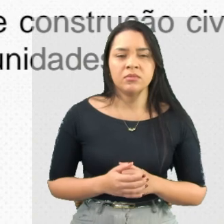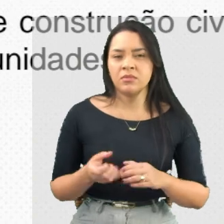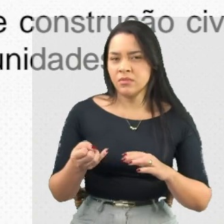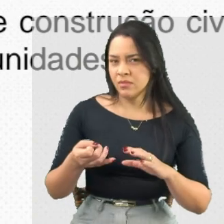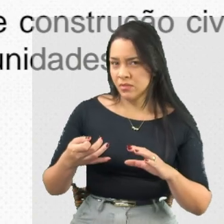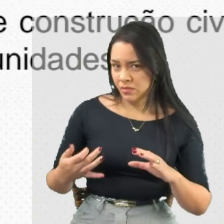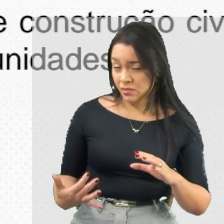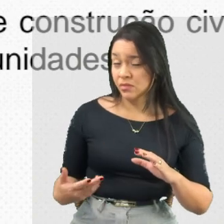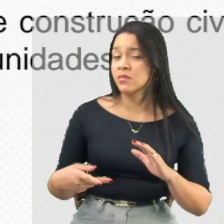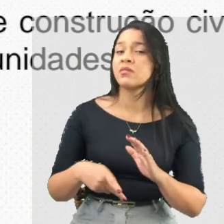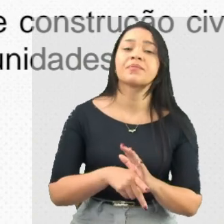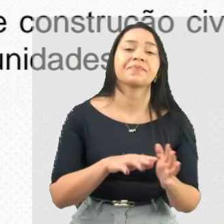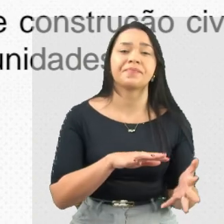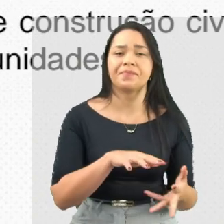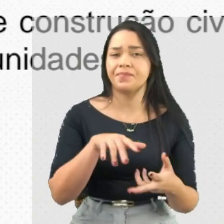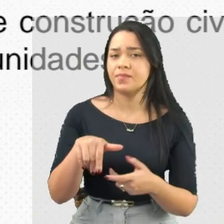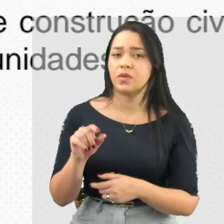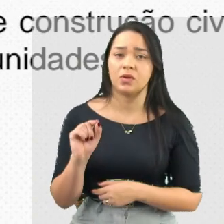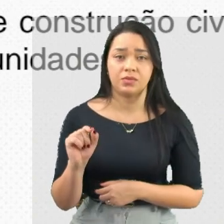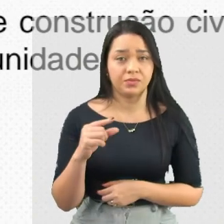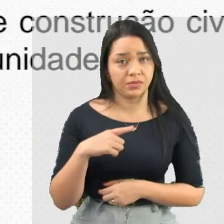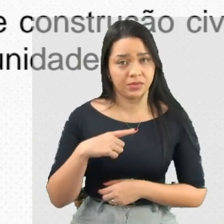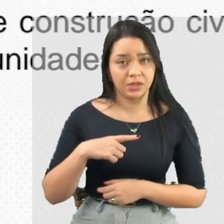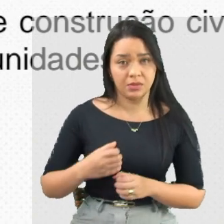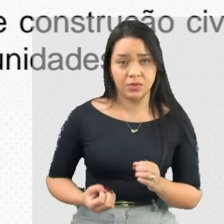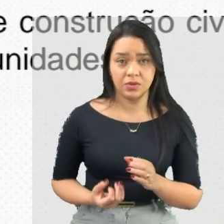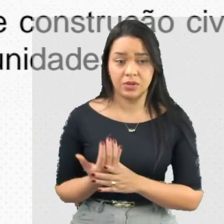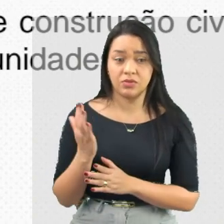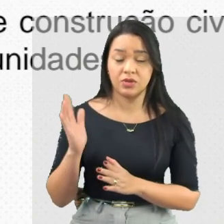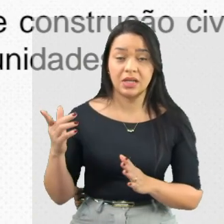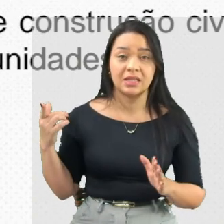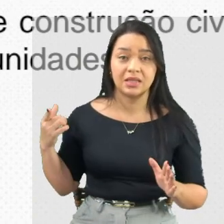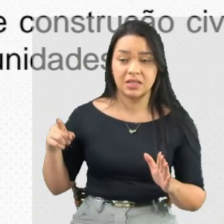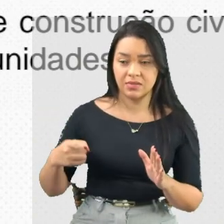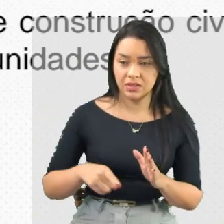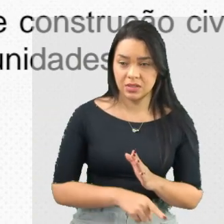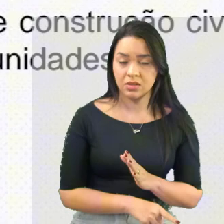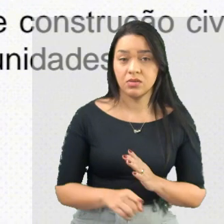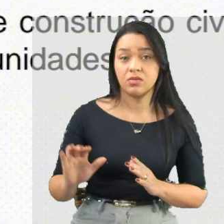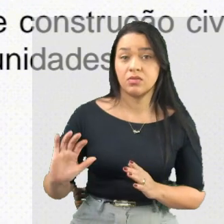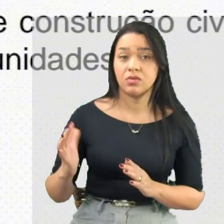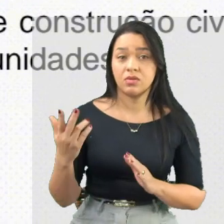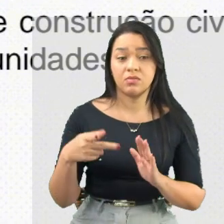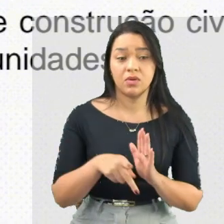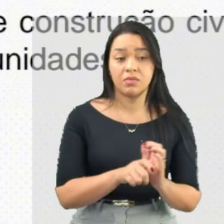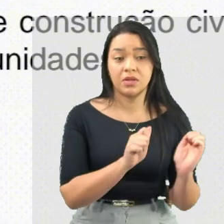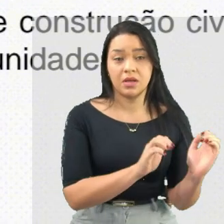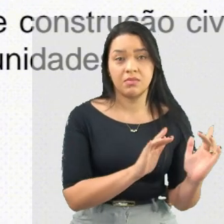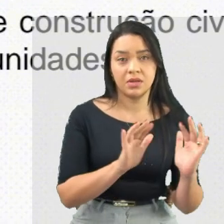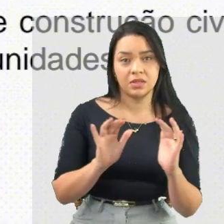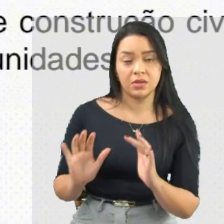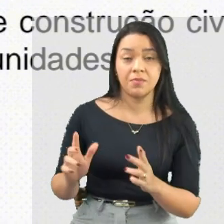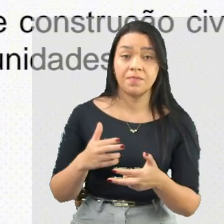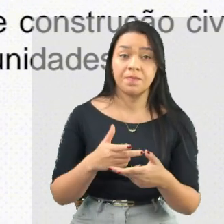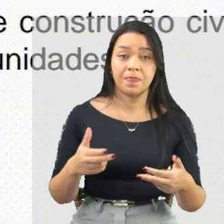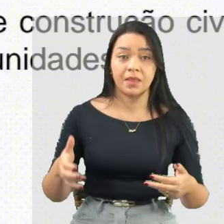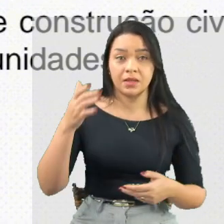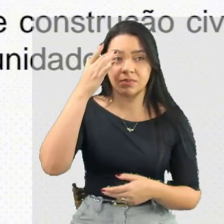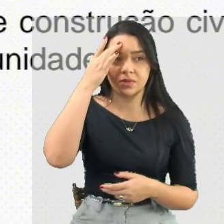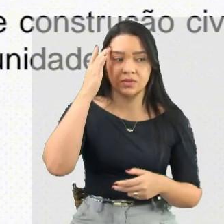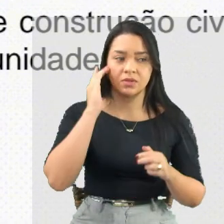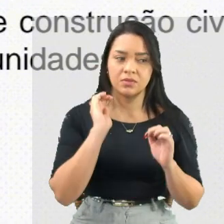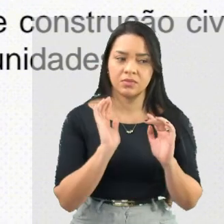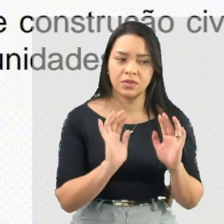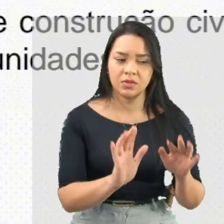características da globalização que tem produzido a intensificação, né, do fenômeno da imigração. Muitas pessoas migram em busca de